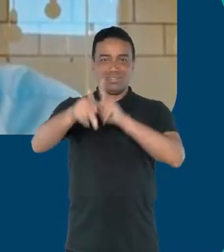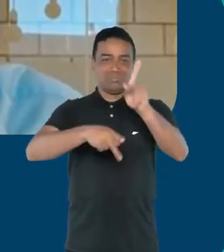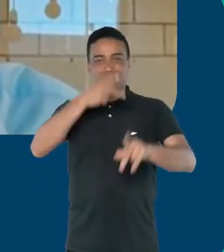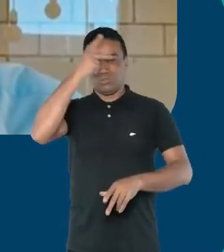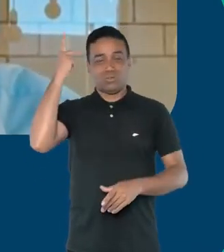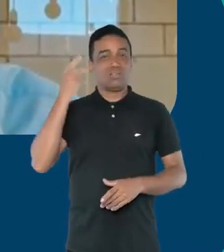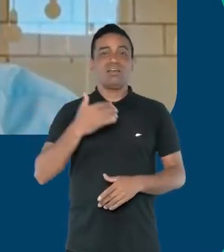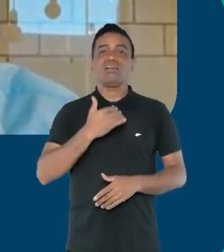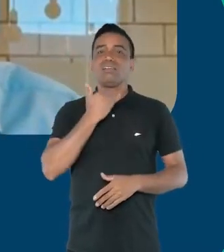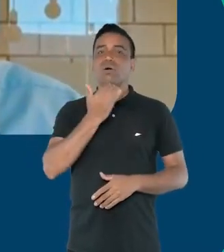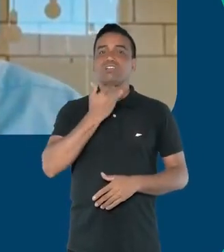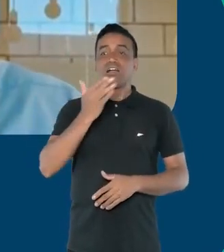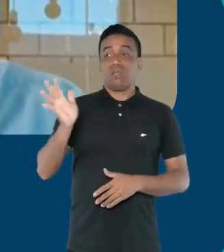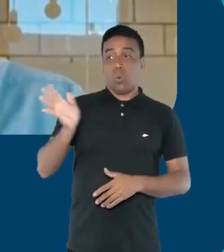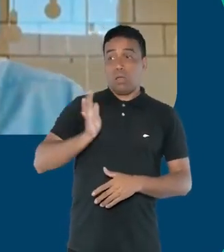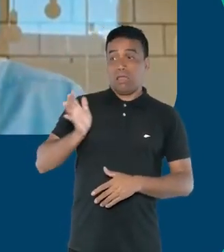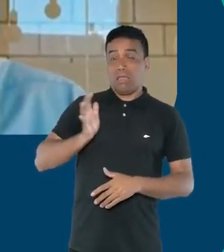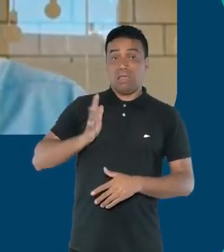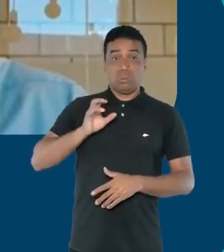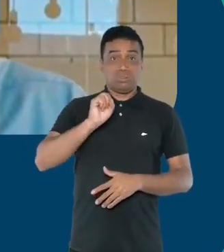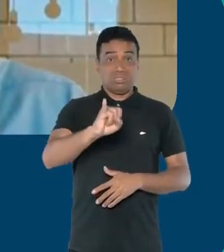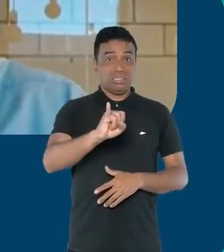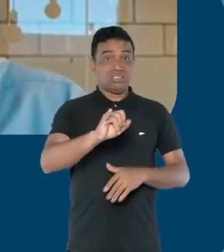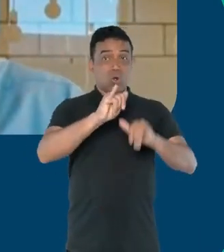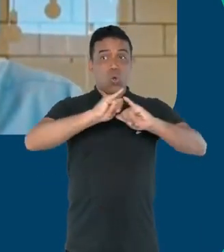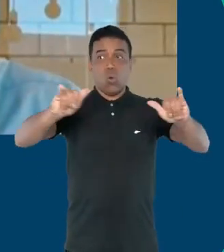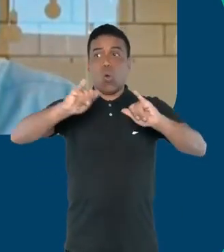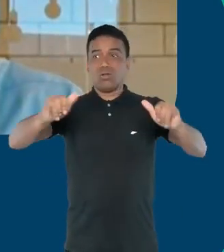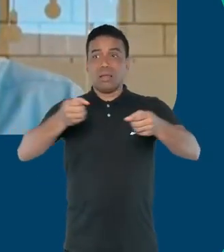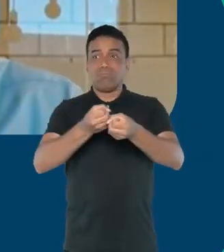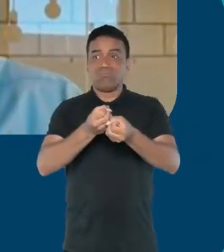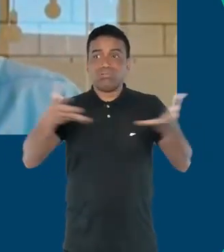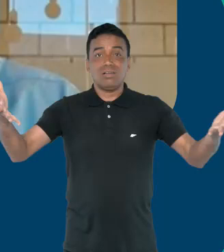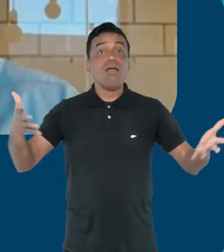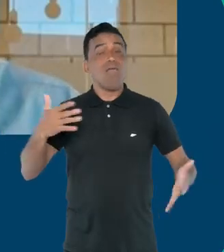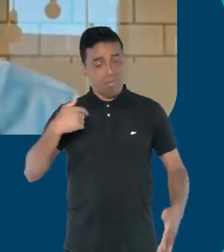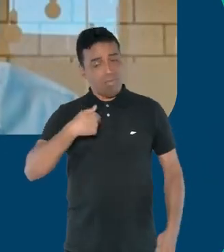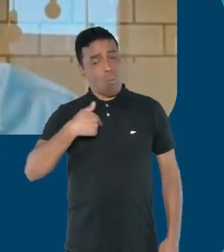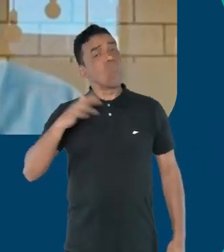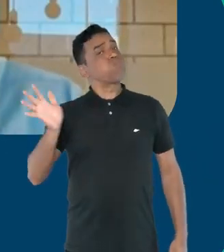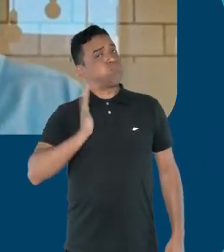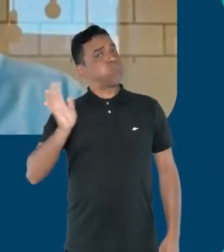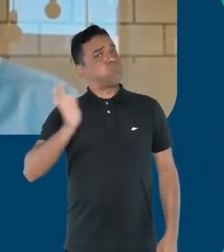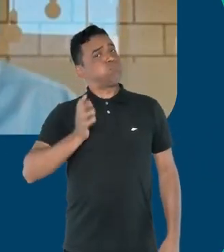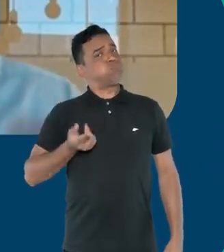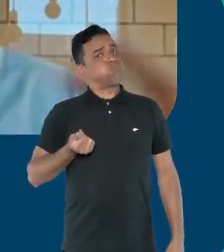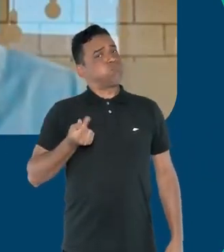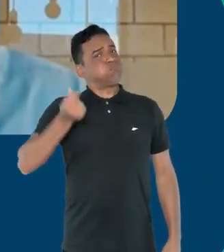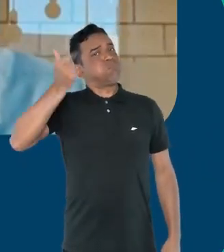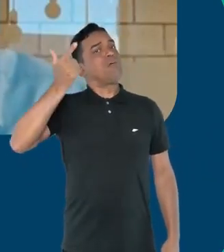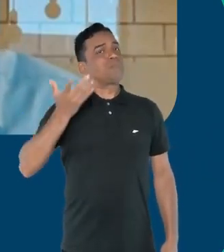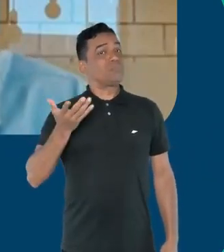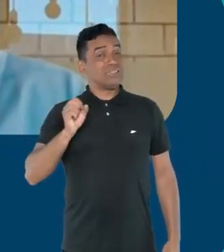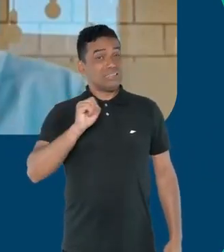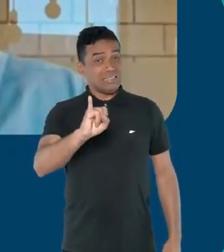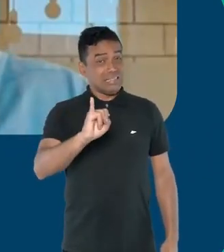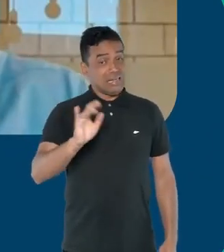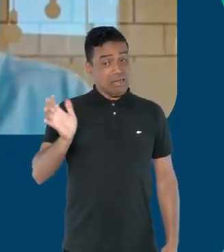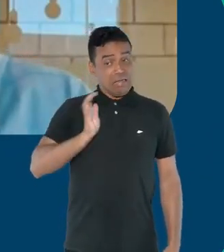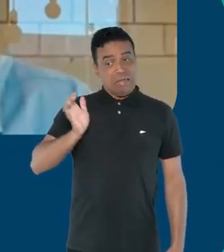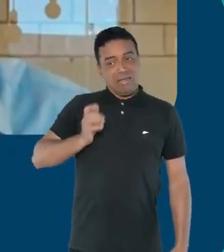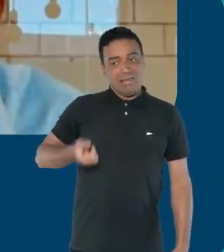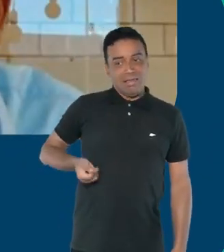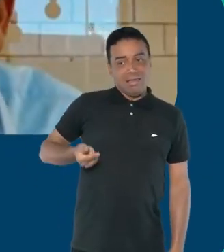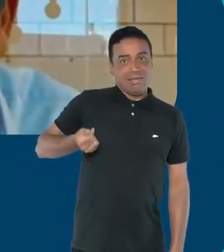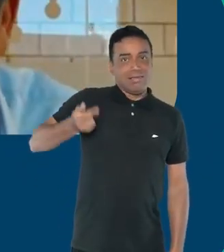rico se eu não contar para os outros que eu sou rico e se essa minha riqueza não